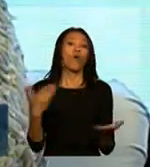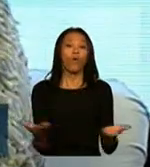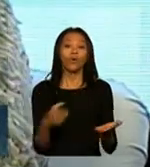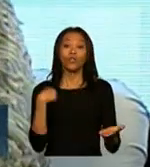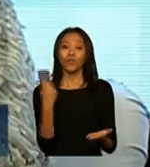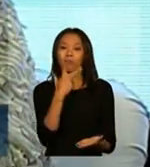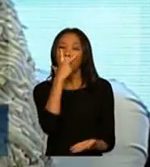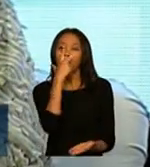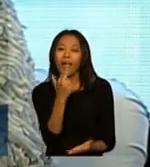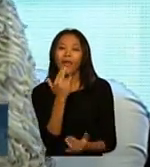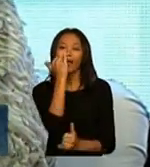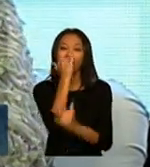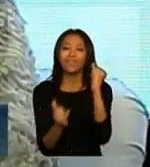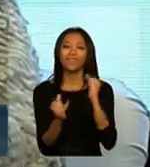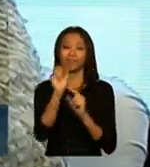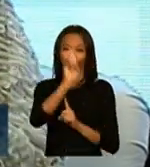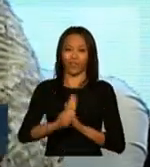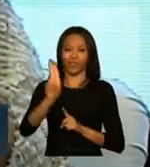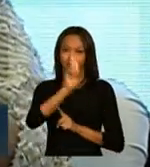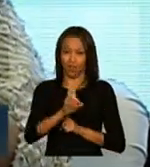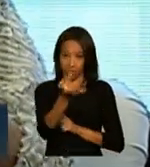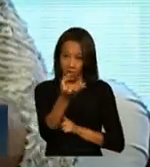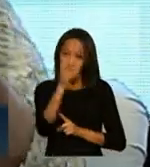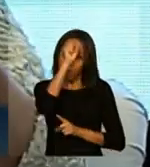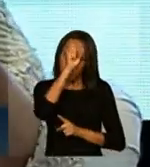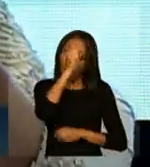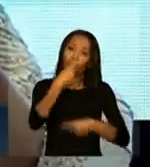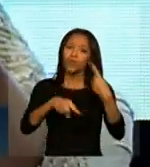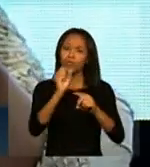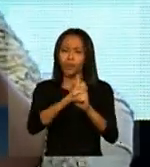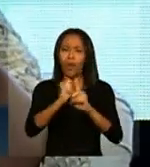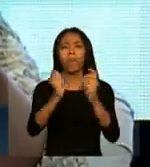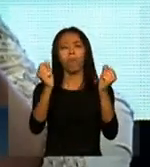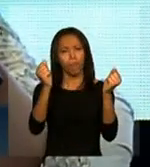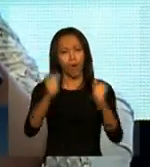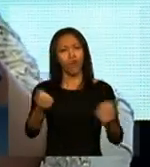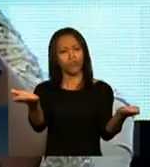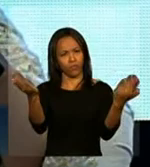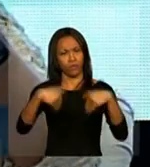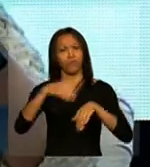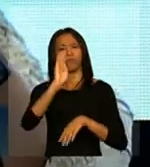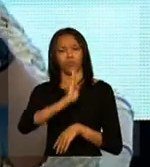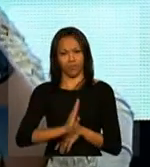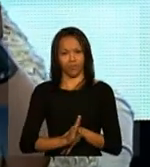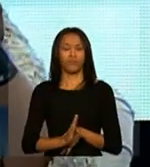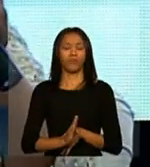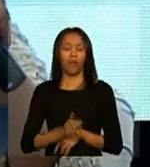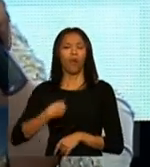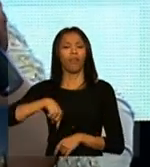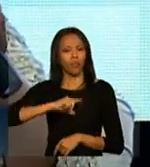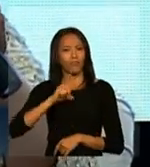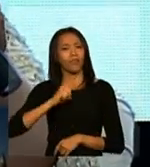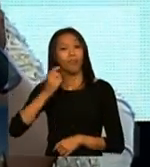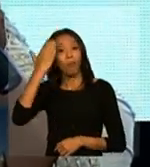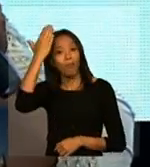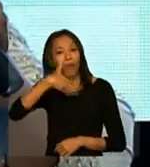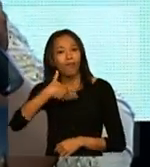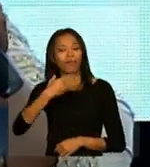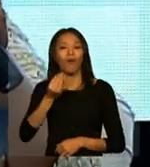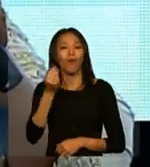Quem quiser aprender como fazer política social, pode vir para o Brasil, porque nós temos como mostrar.